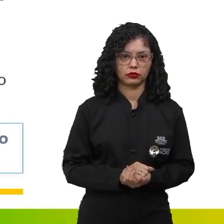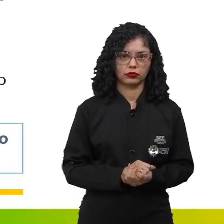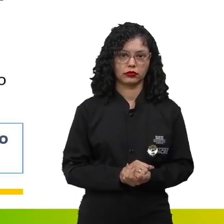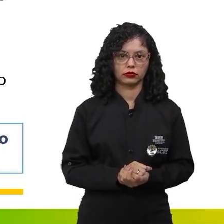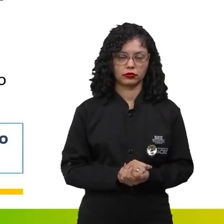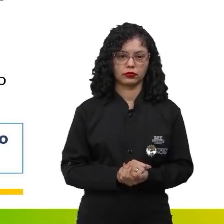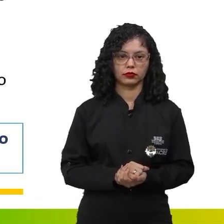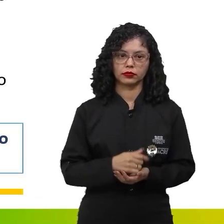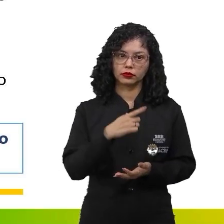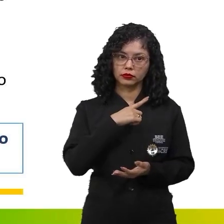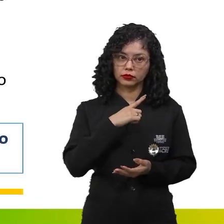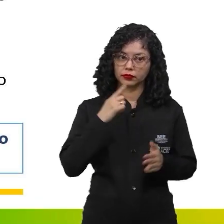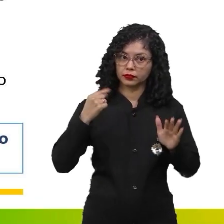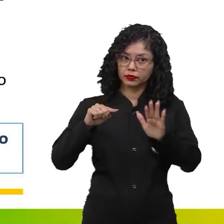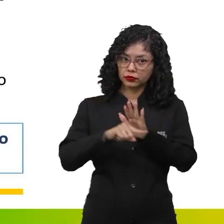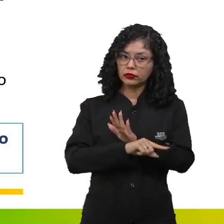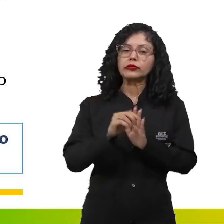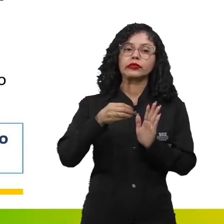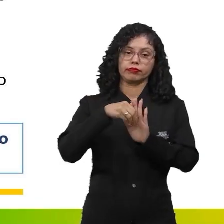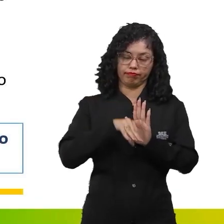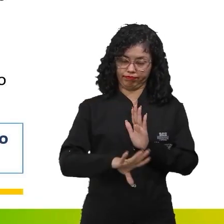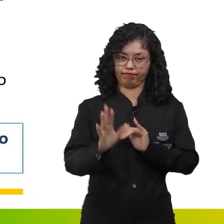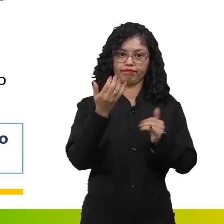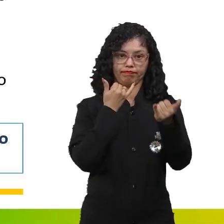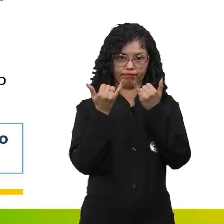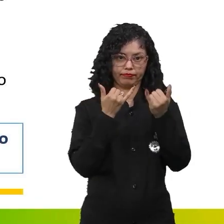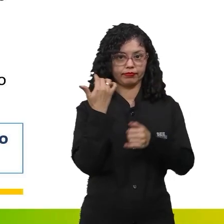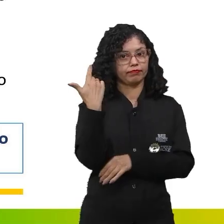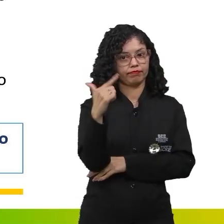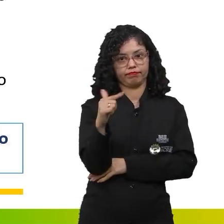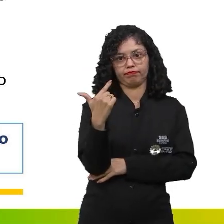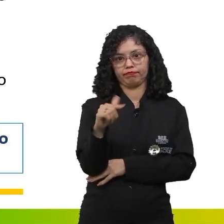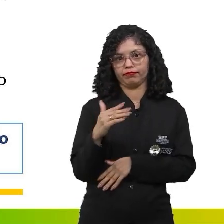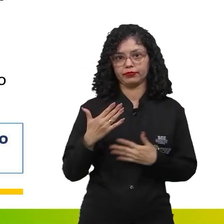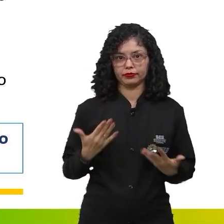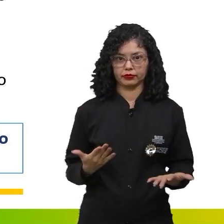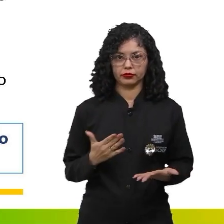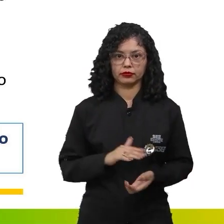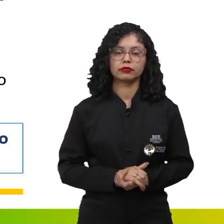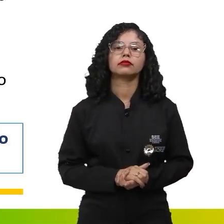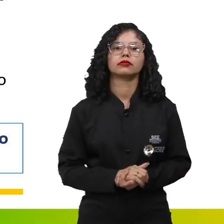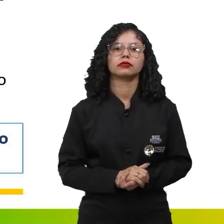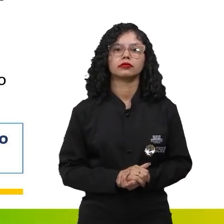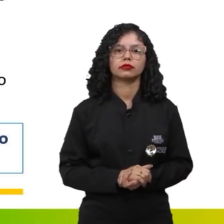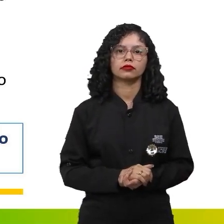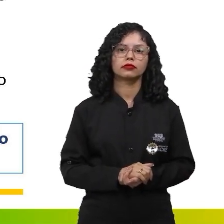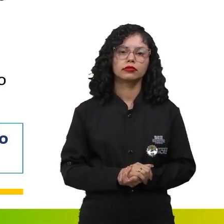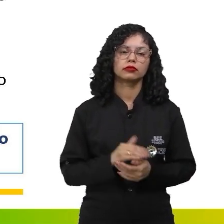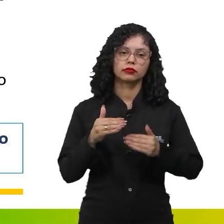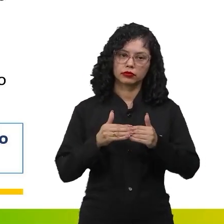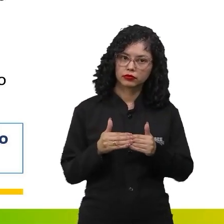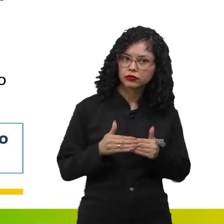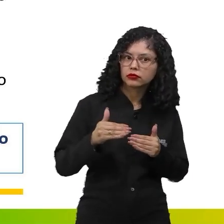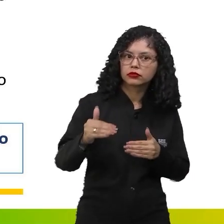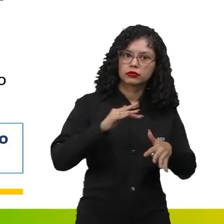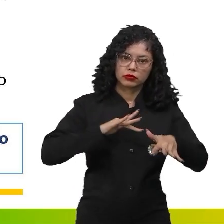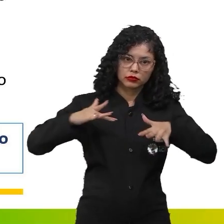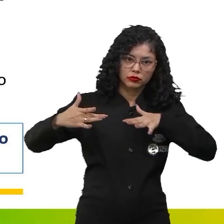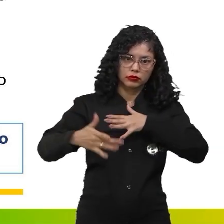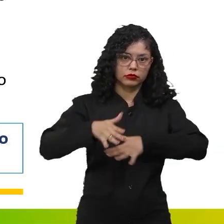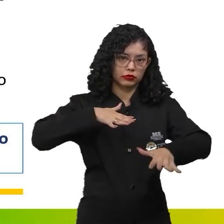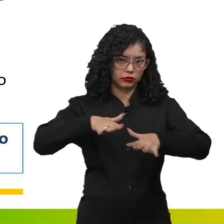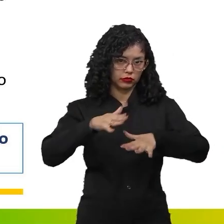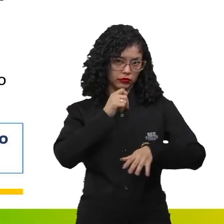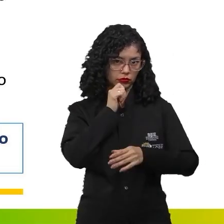também? Temos raízes midiáticas e informacionais. Então, com o avanço das redes sociais, o